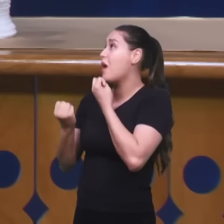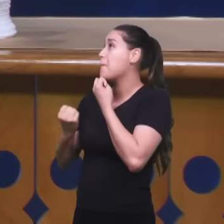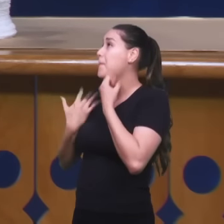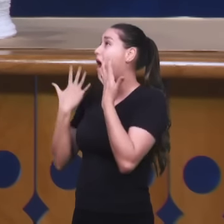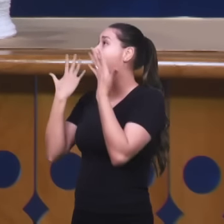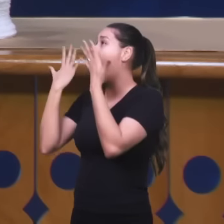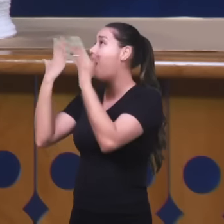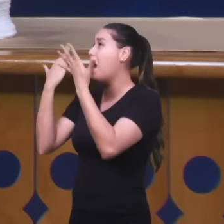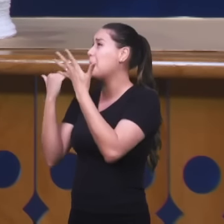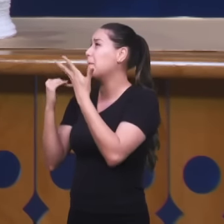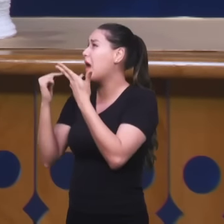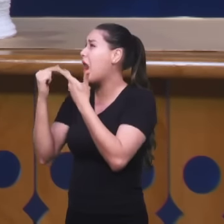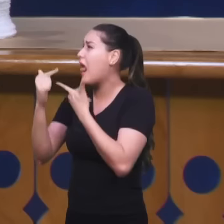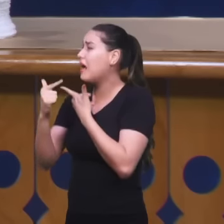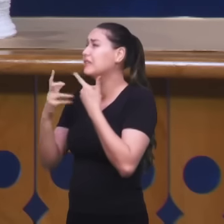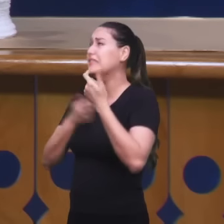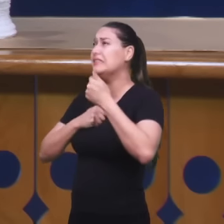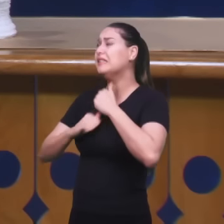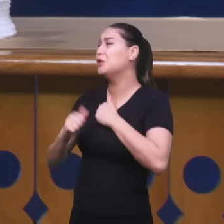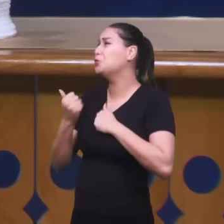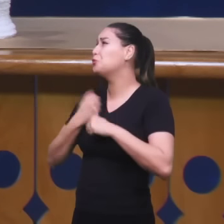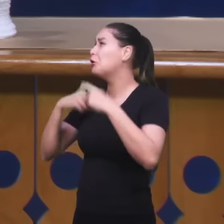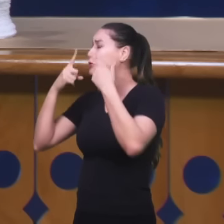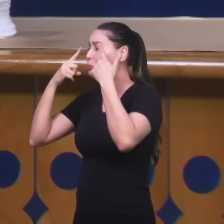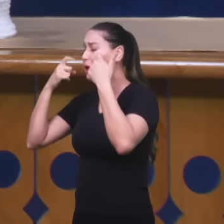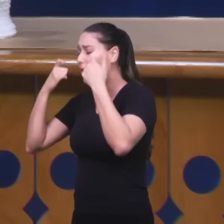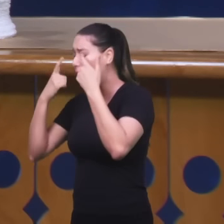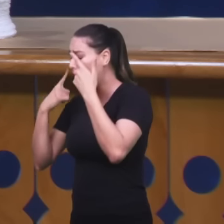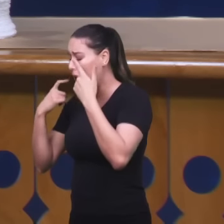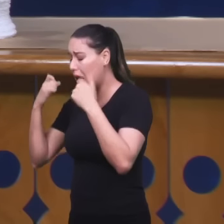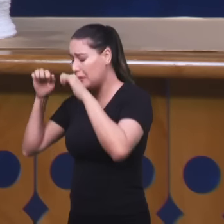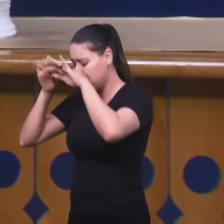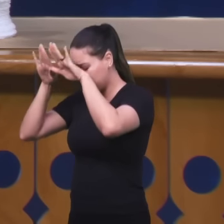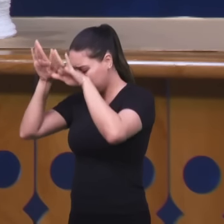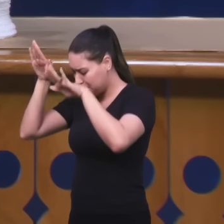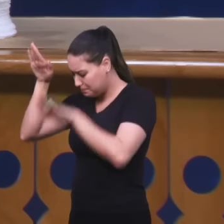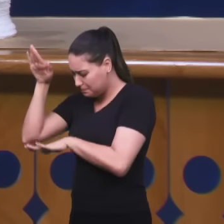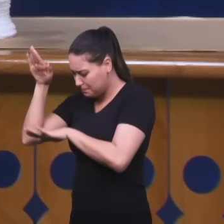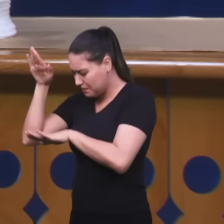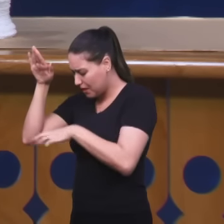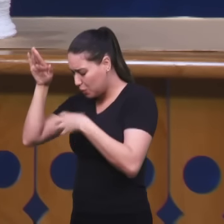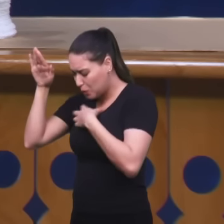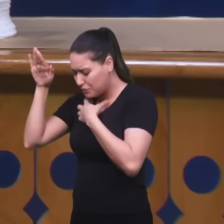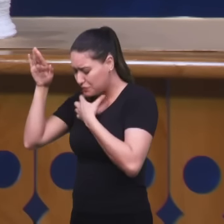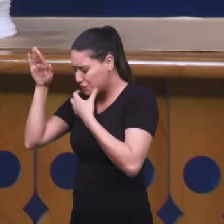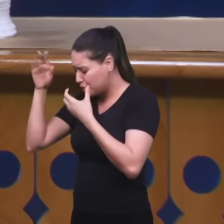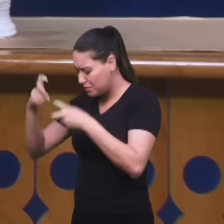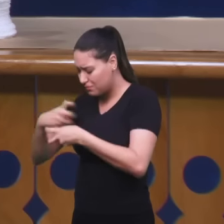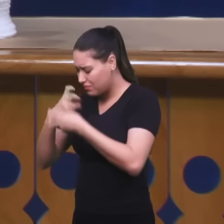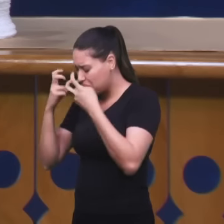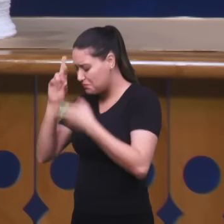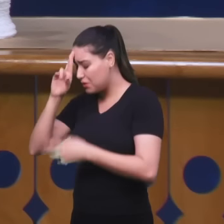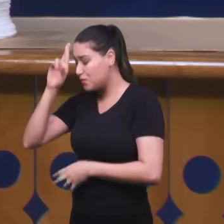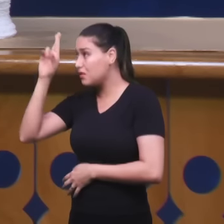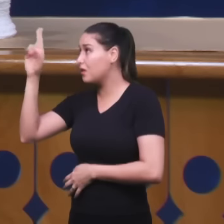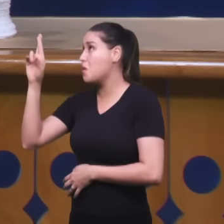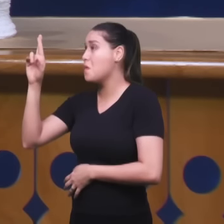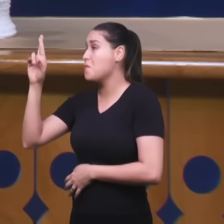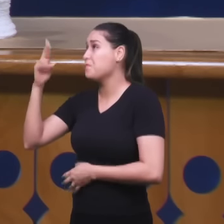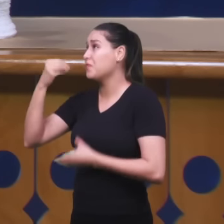derramando Diante do Senhor Com a minha voz Eu clamei ao Senhor Com tudo aquilo Que eu sou No meu interior